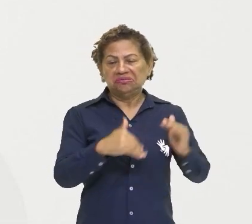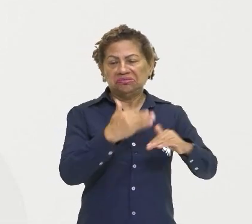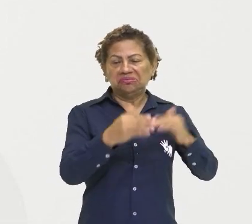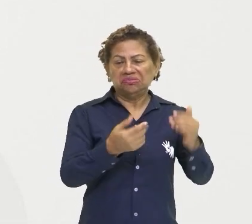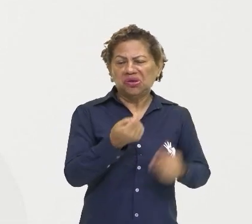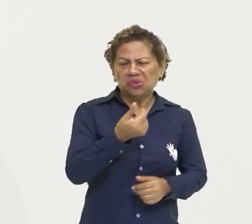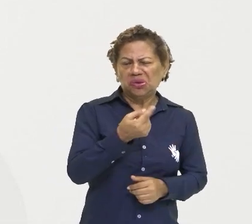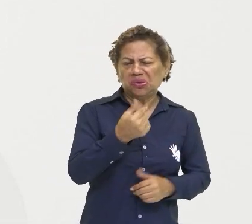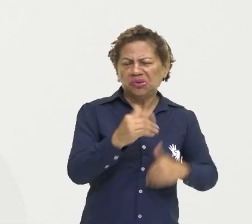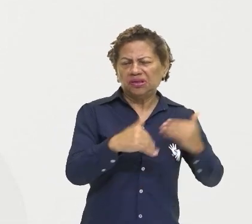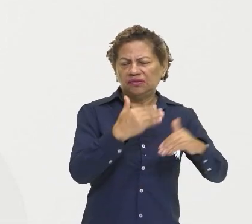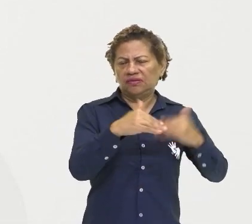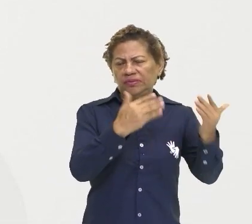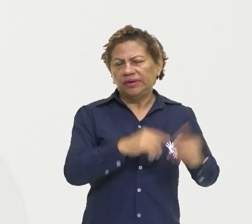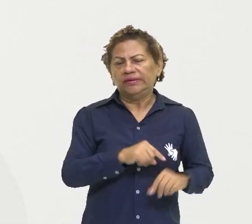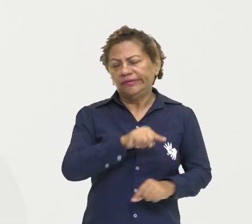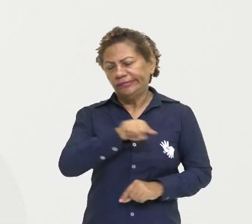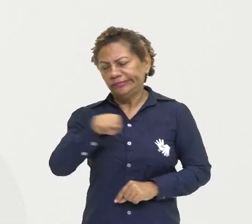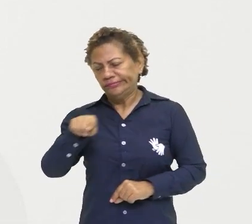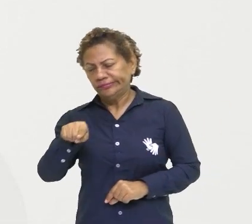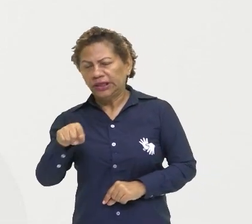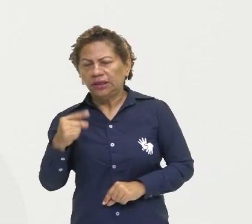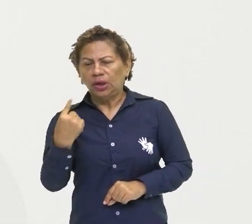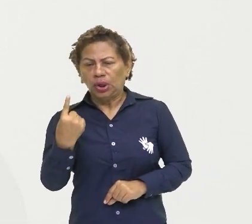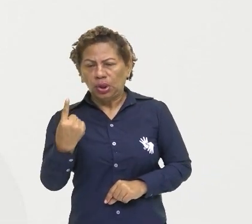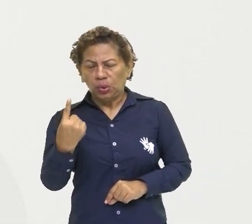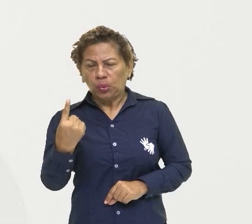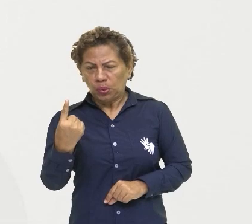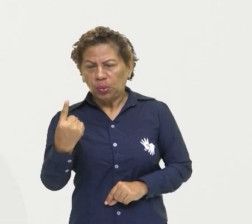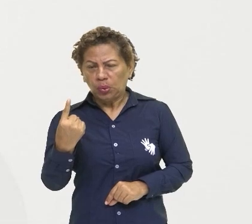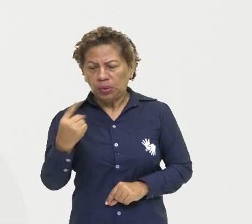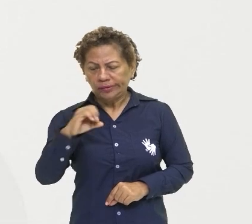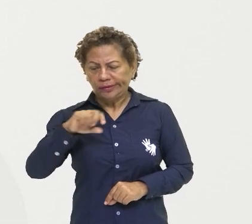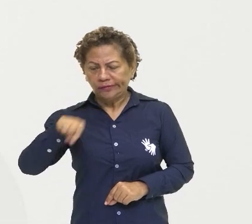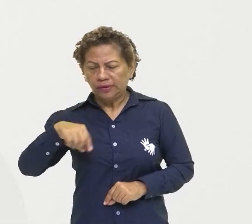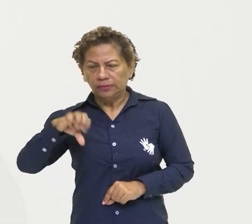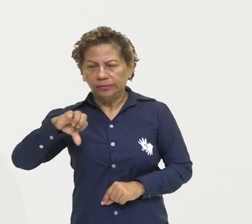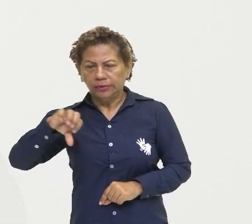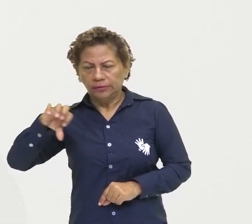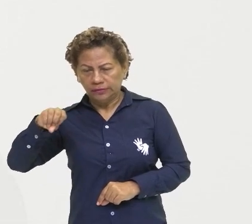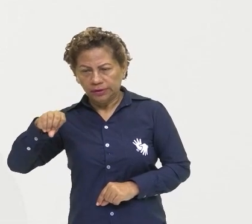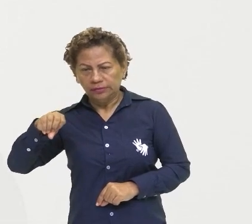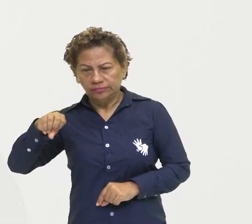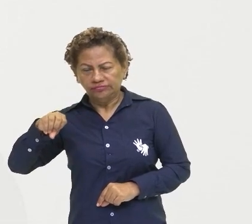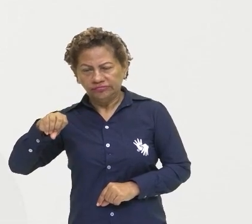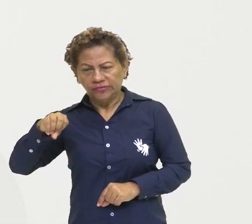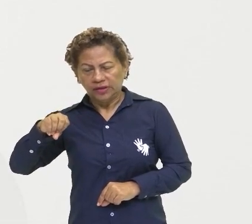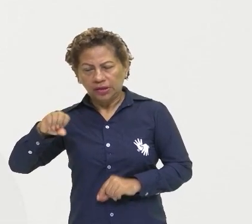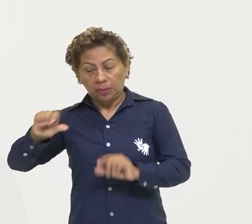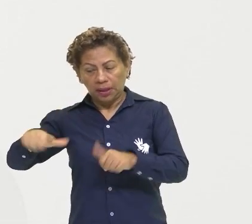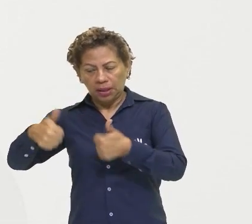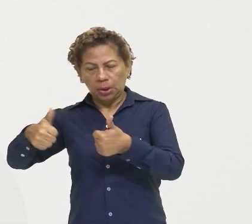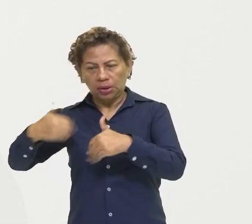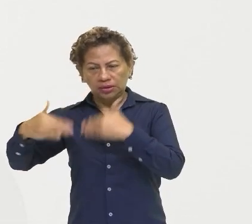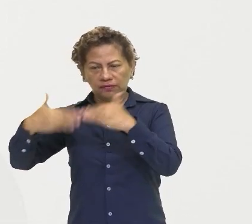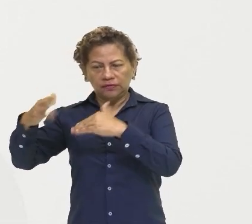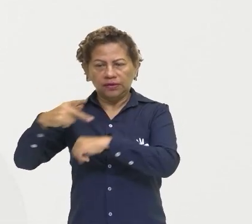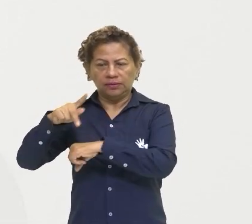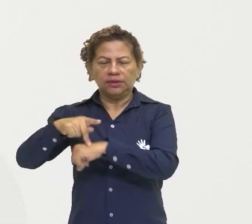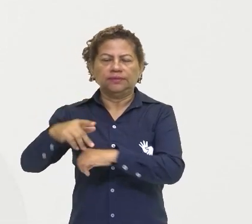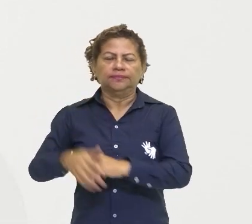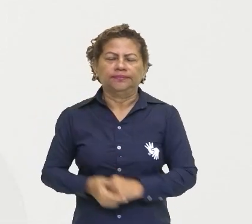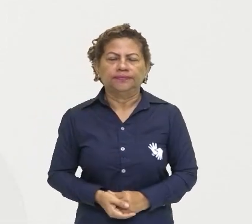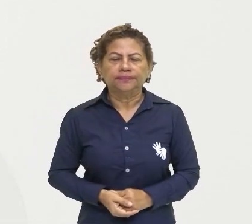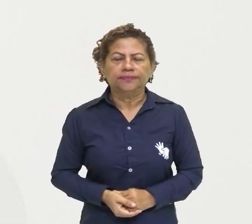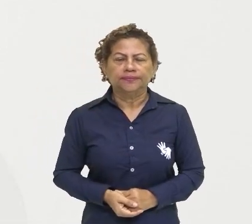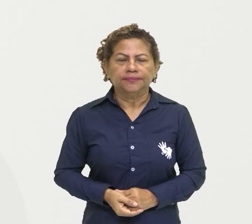ele vai ter um índice de desenvolvimento melhor. Ele vai ser mais desenvolvido. Tudo bem? Bem, o cálculo do IDH